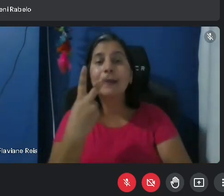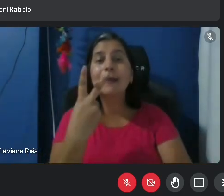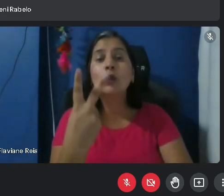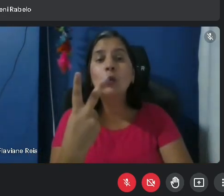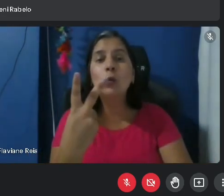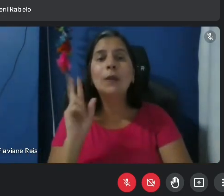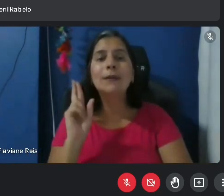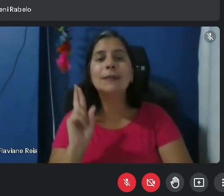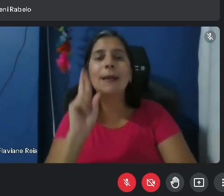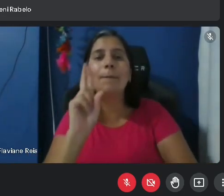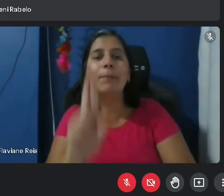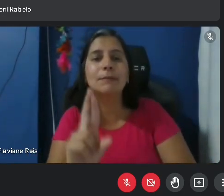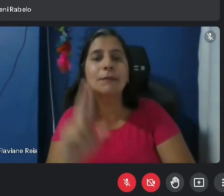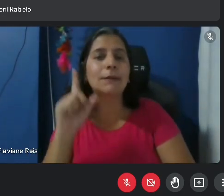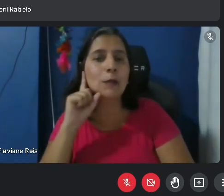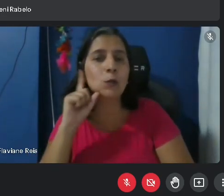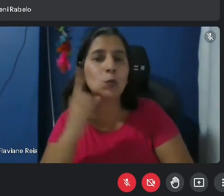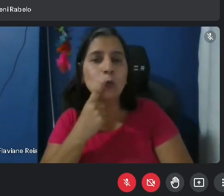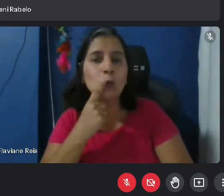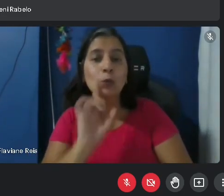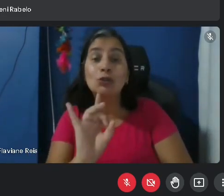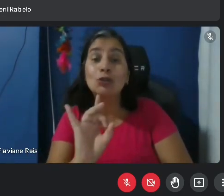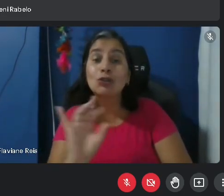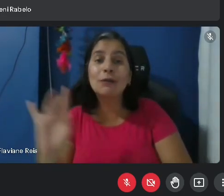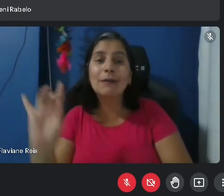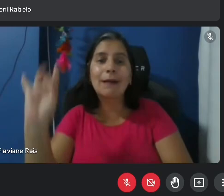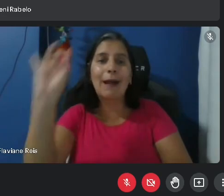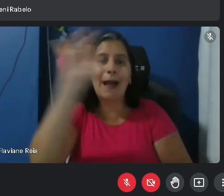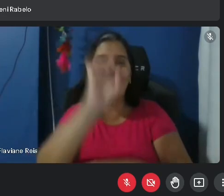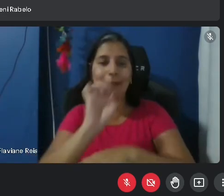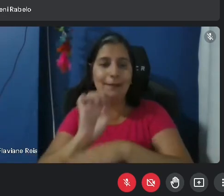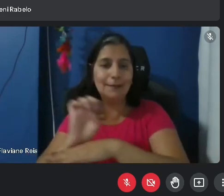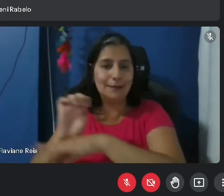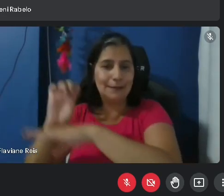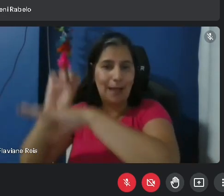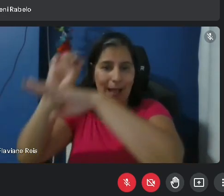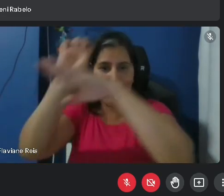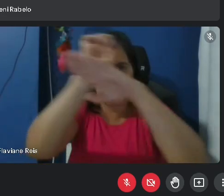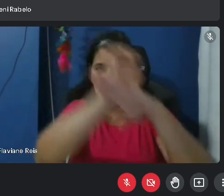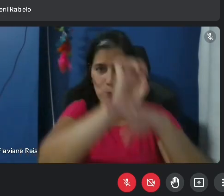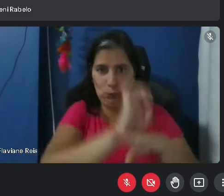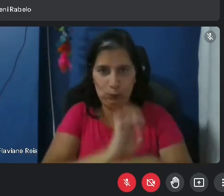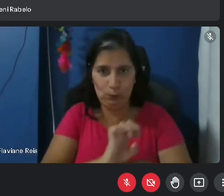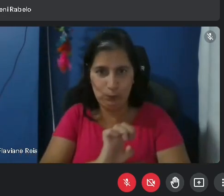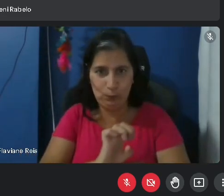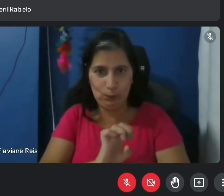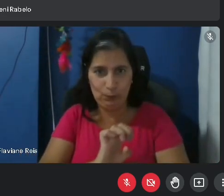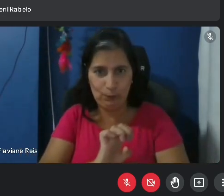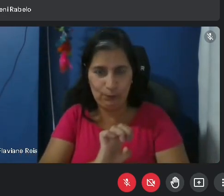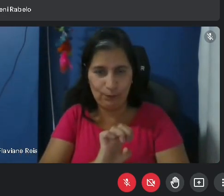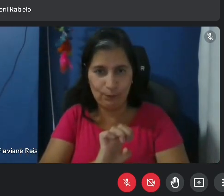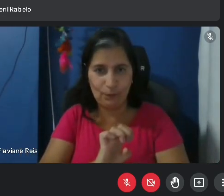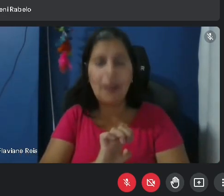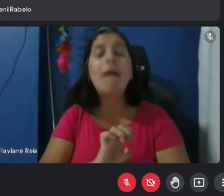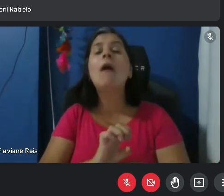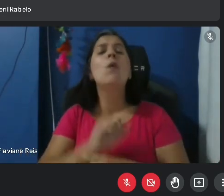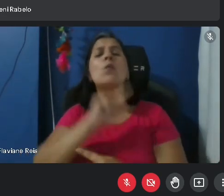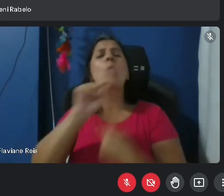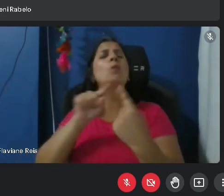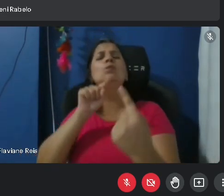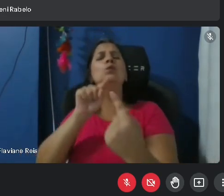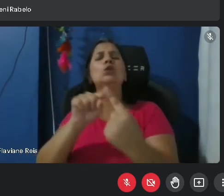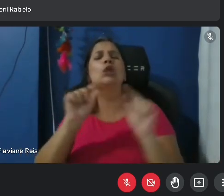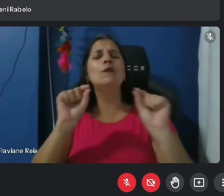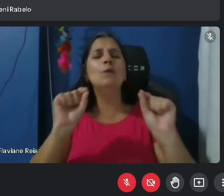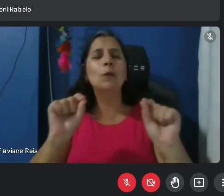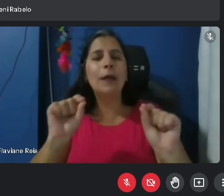há alguns anos, escolheram 2 representantes surdos dos estados, de todos os estados, foram escolhidos 2